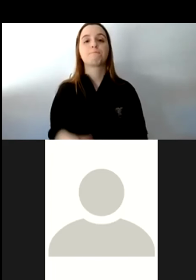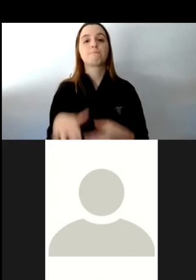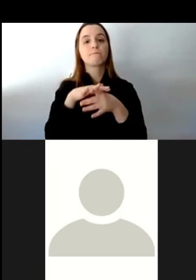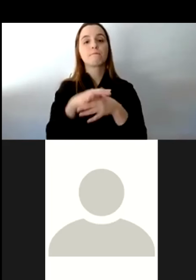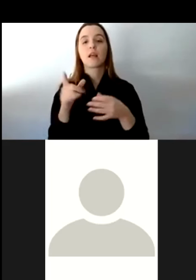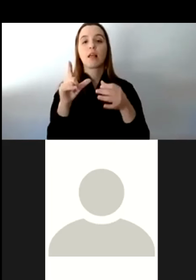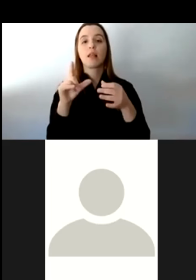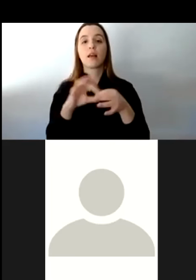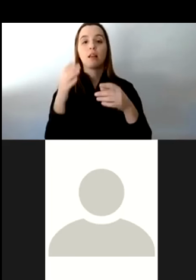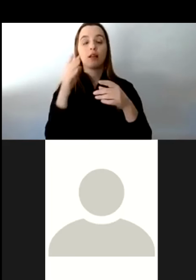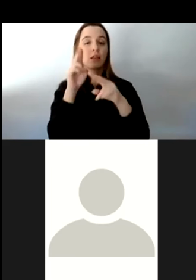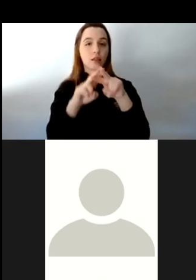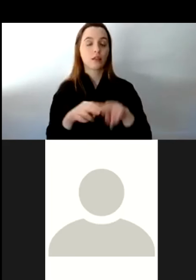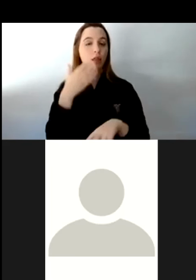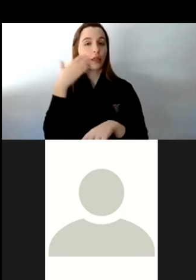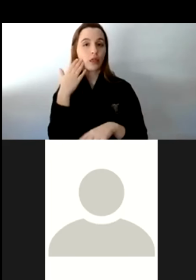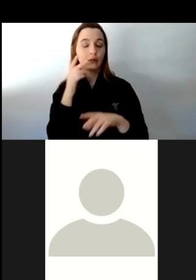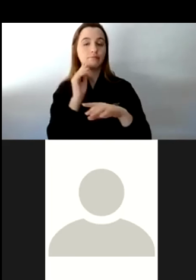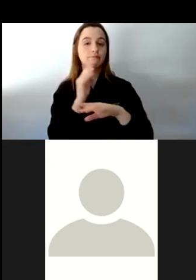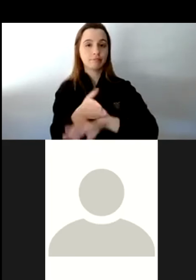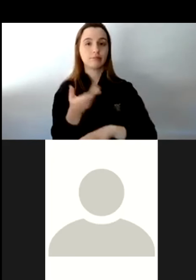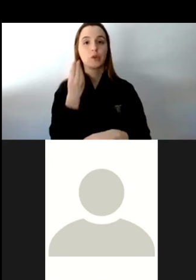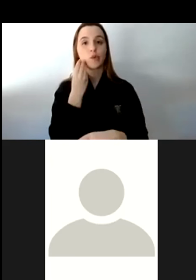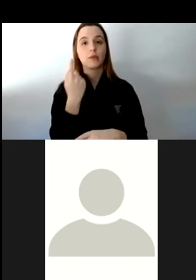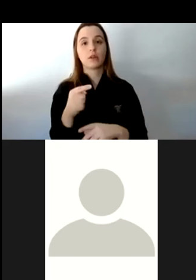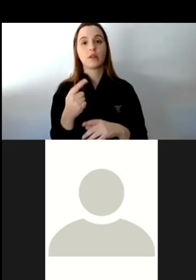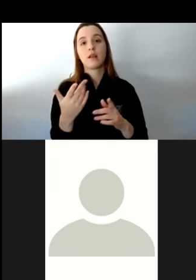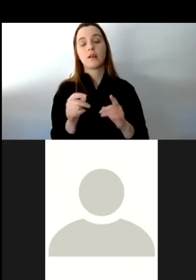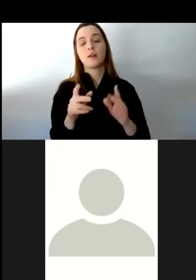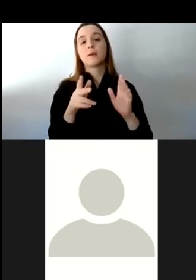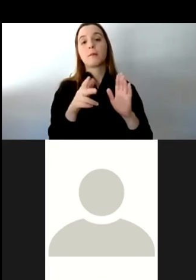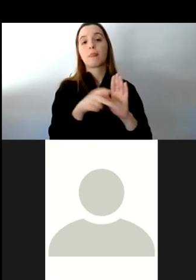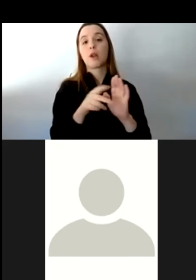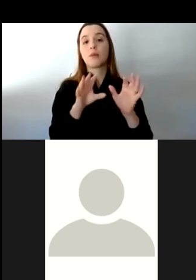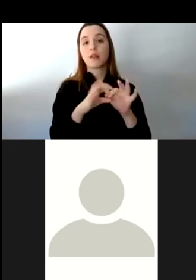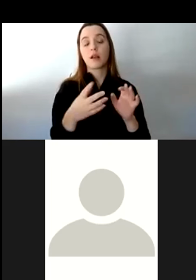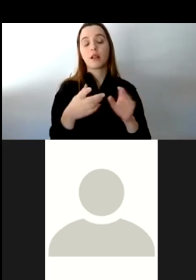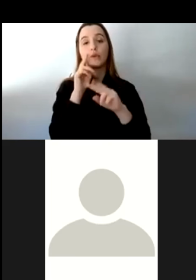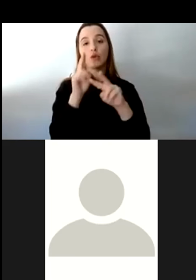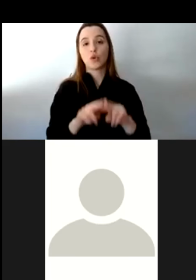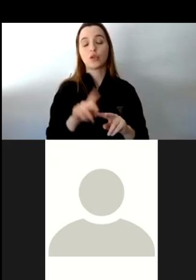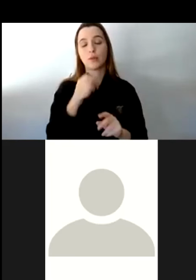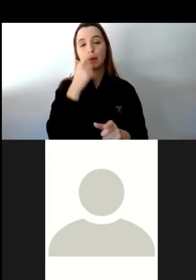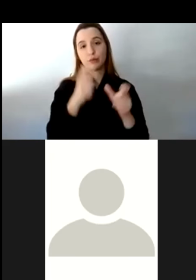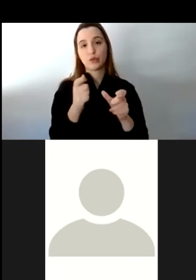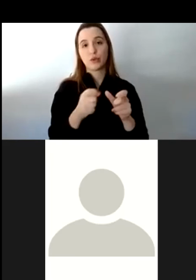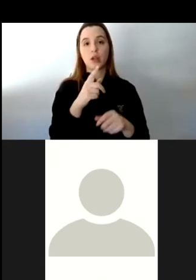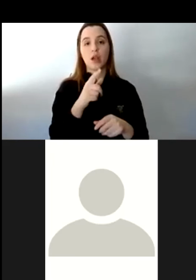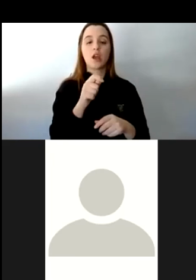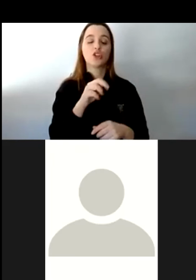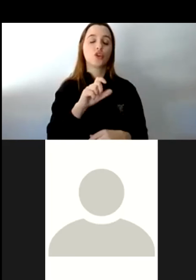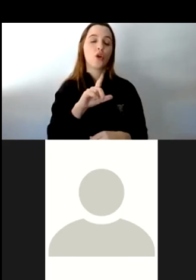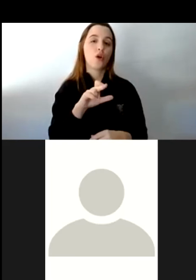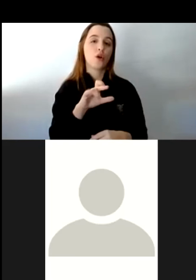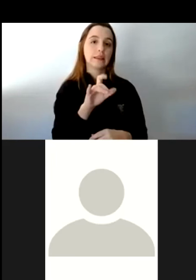Na área do acesso ao diagnóstico precoce, destacamos a publicação da norma referente aos diagnósticos e seguimento de pessoa com